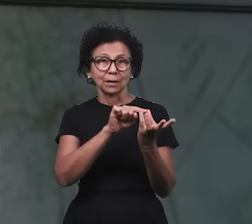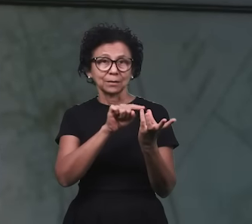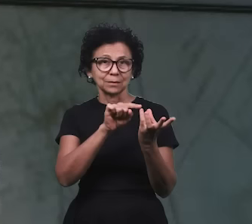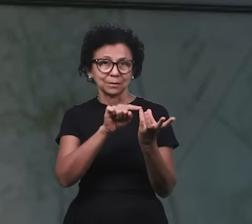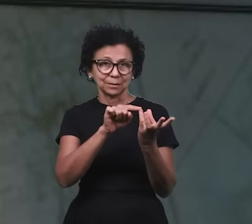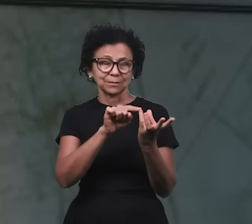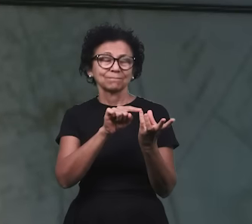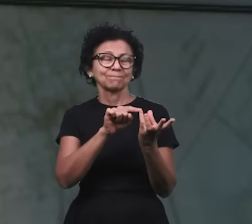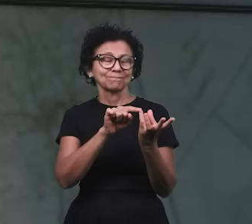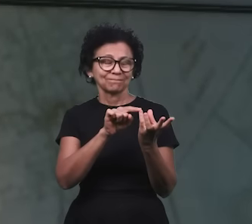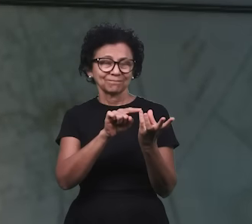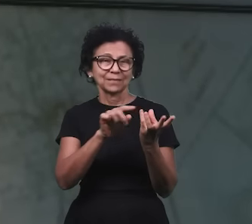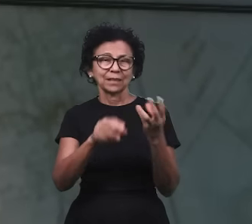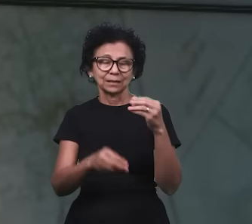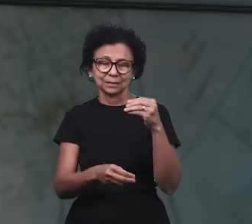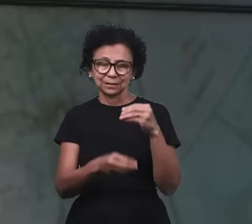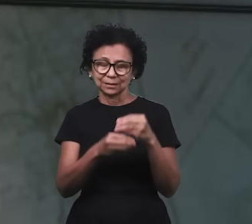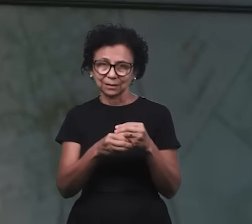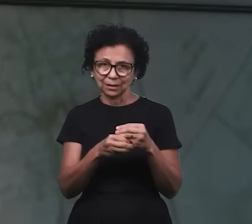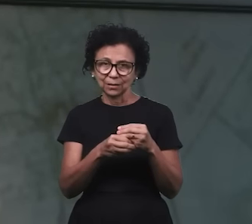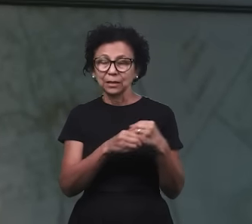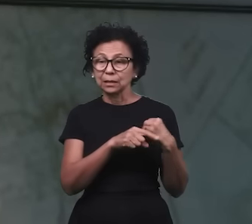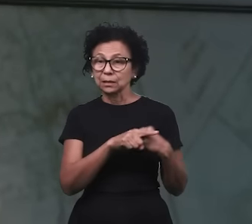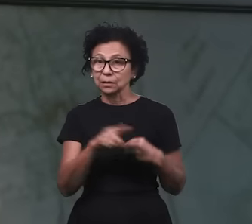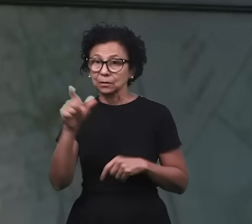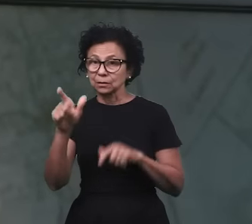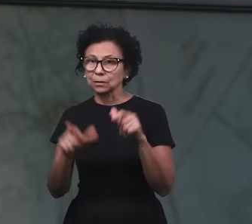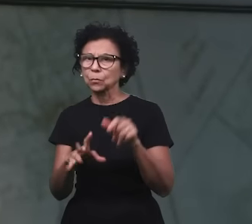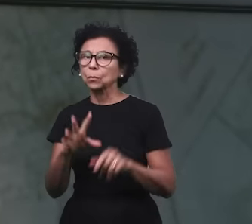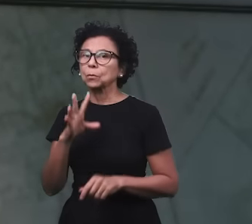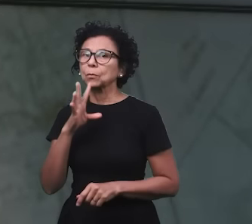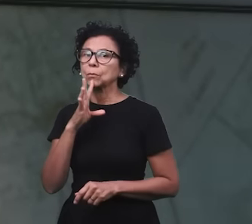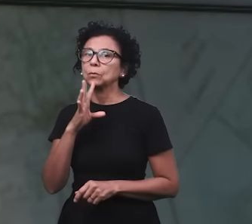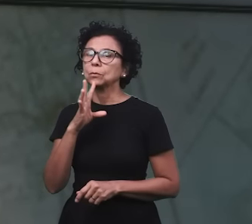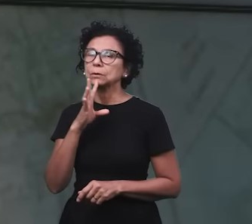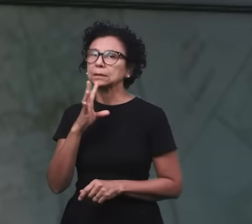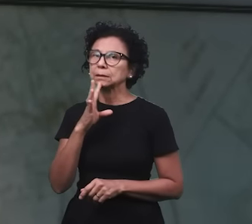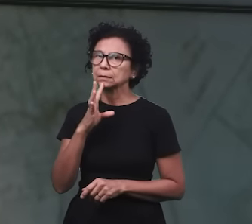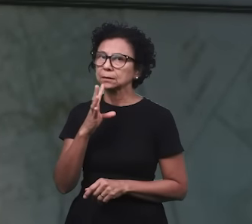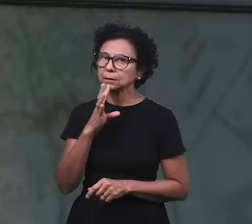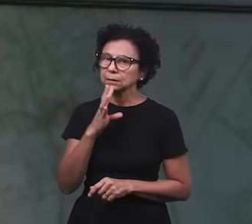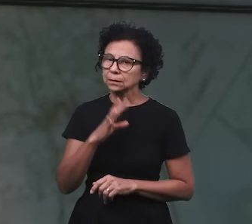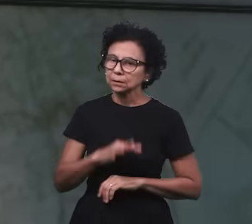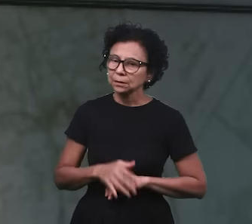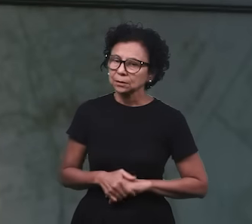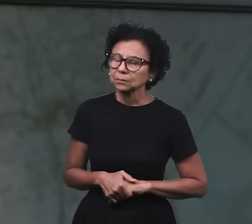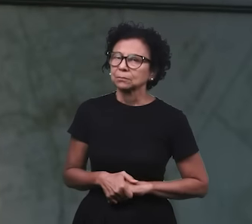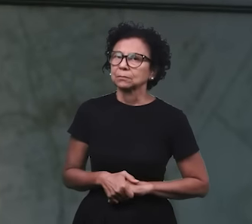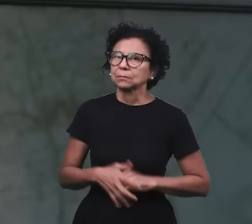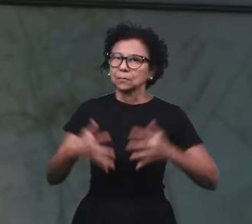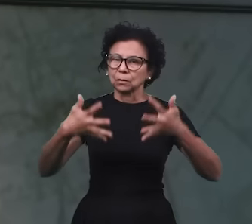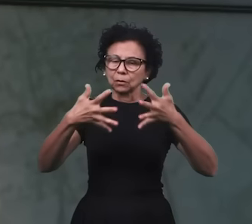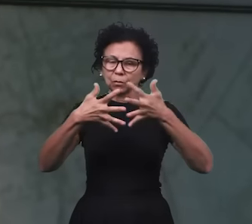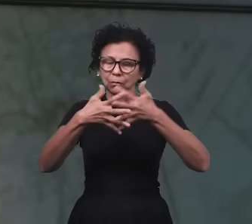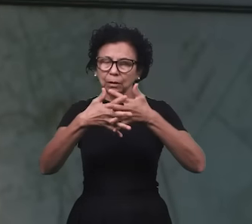as Escrituras, mas a palavra de Deus nos fala algo importante, porque eles ouviam e